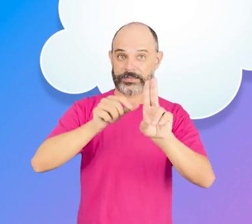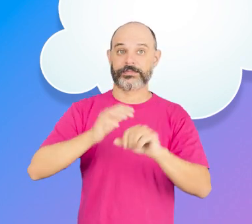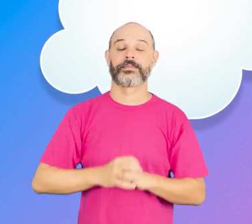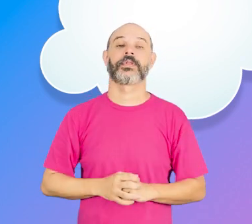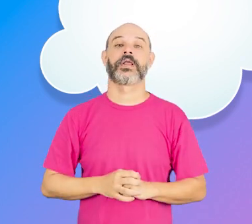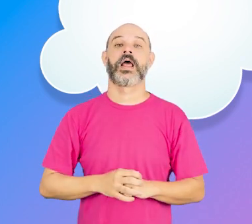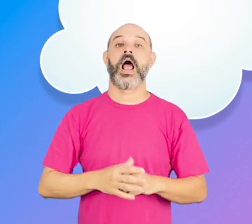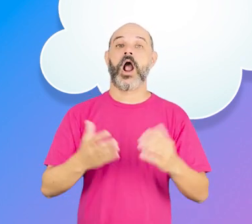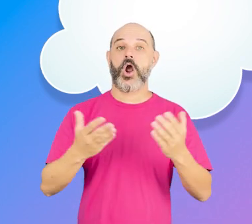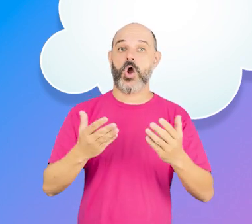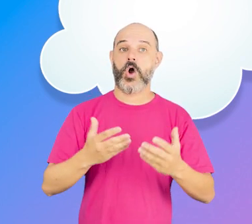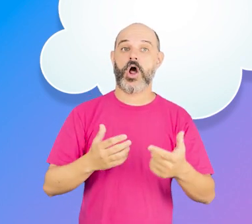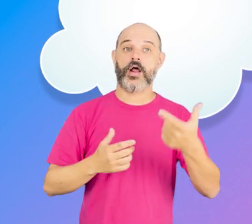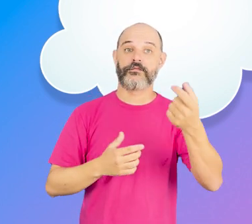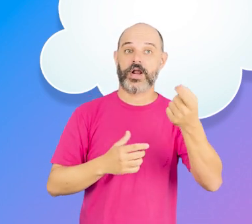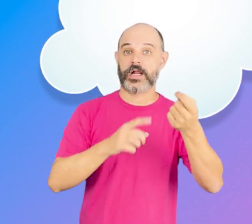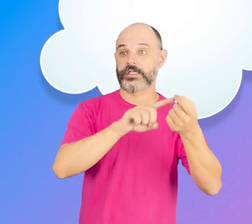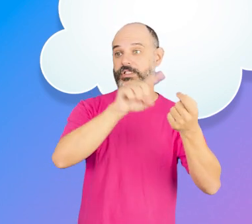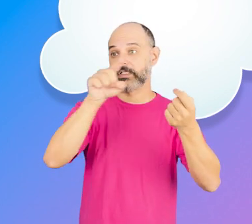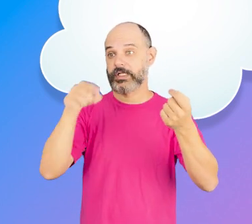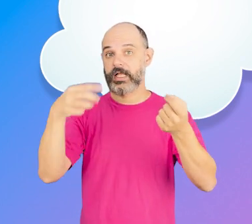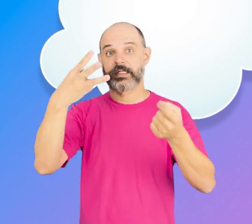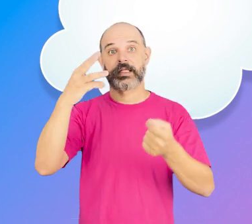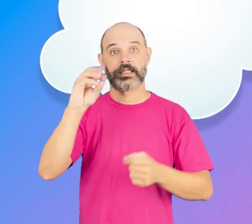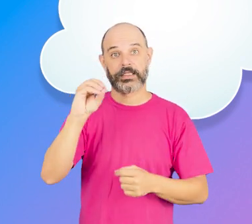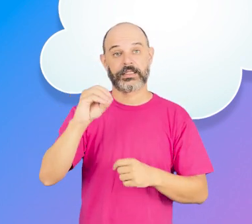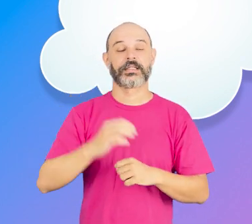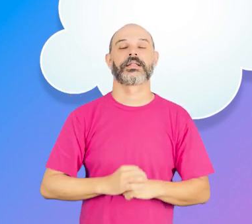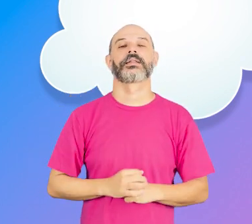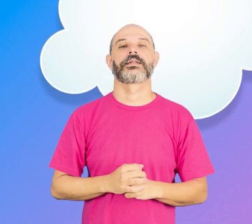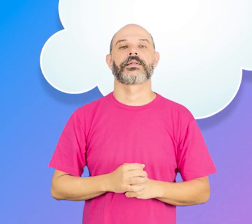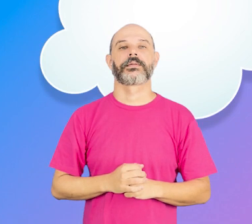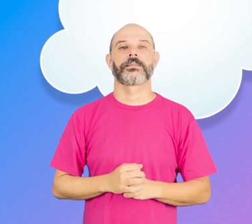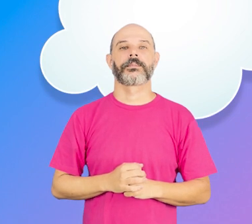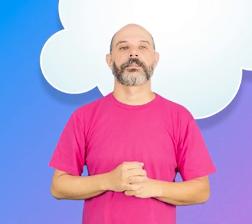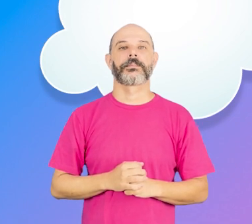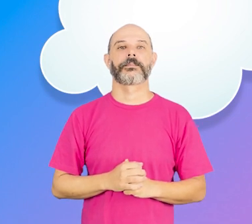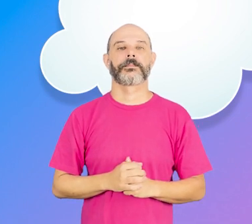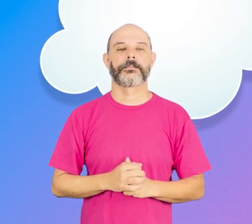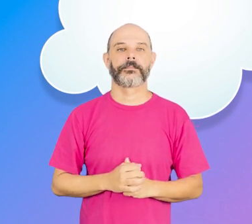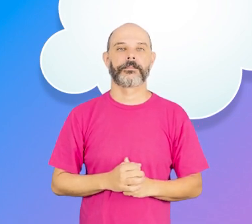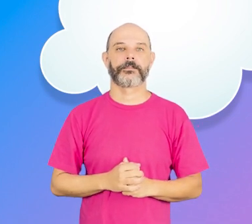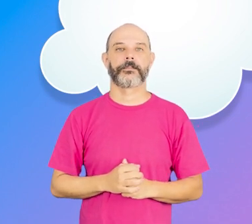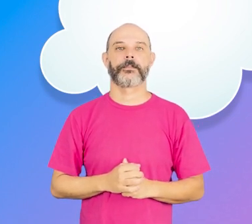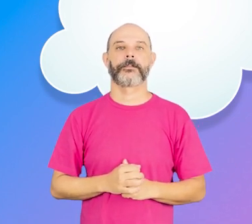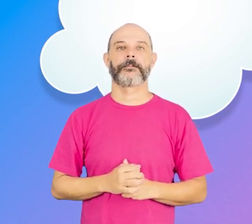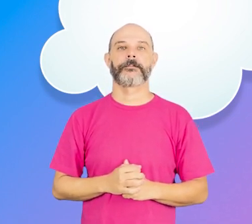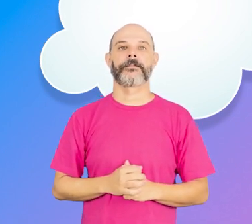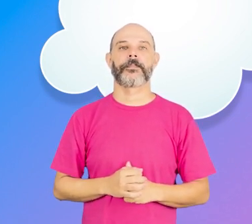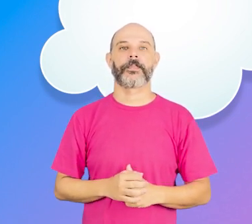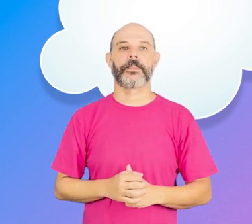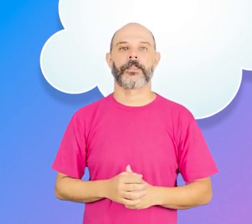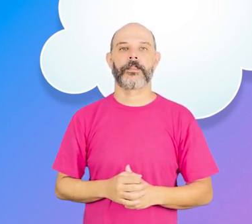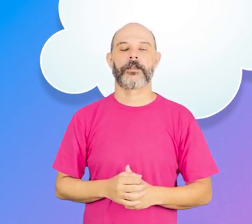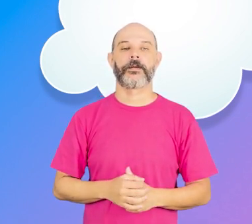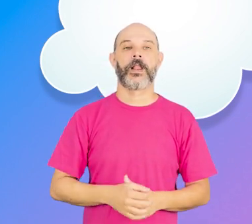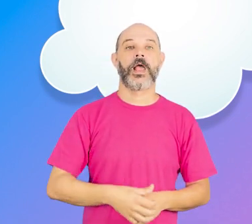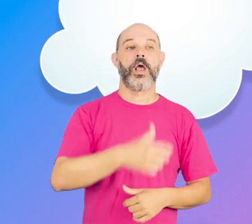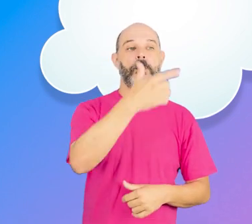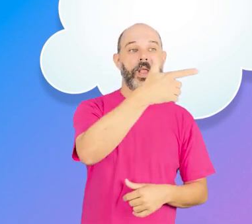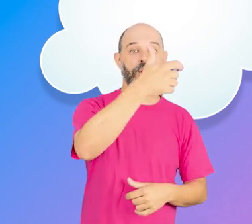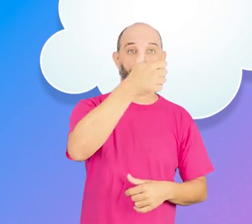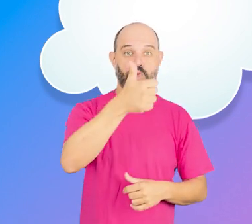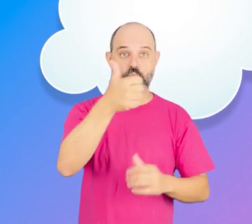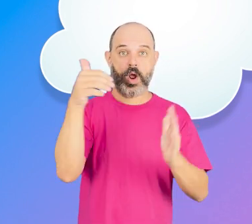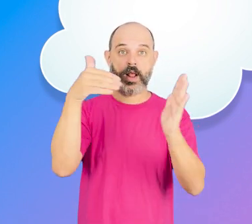quero ensinar de 20 a 30. Ou seja, de 20 a 30. É que de